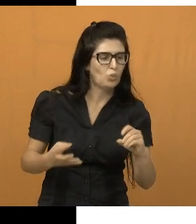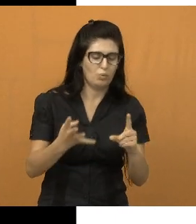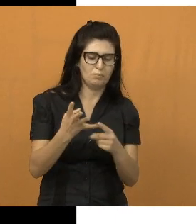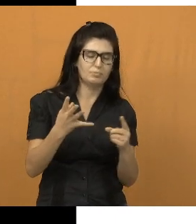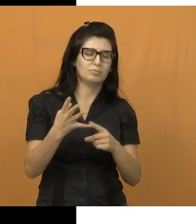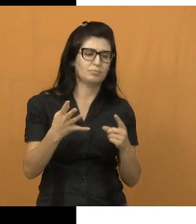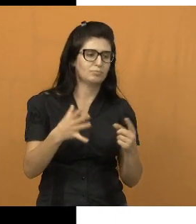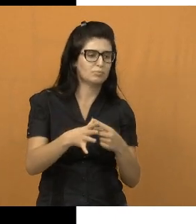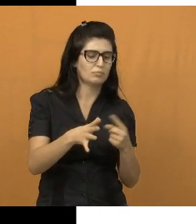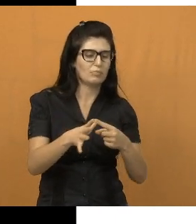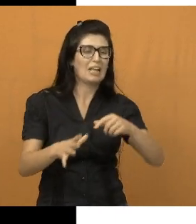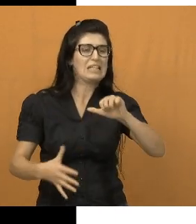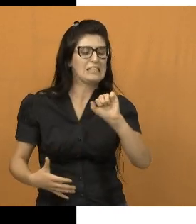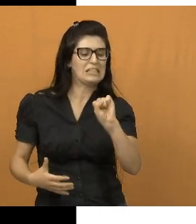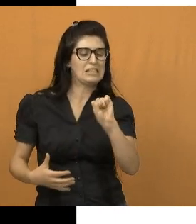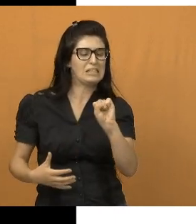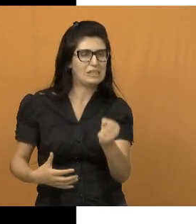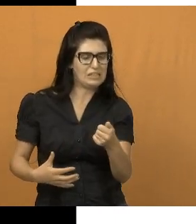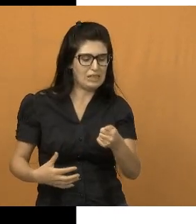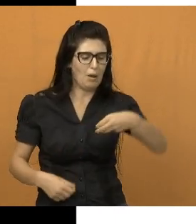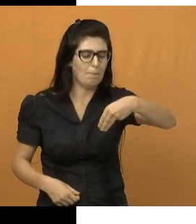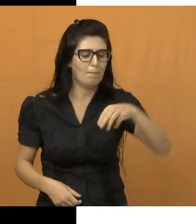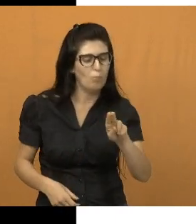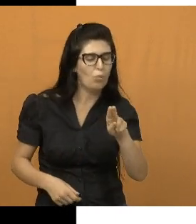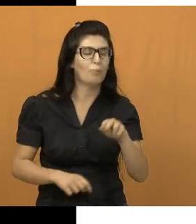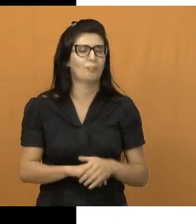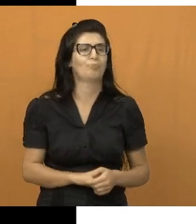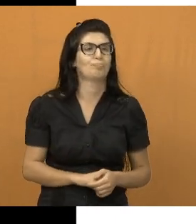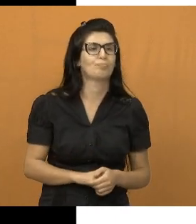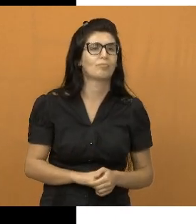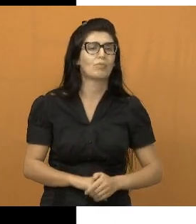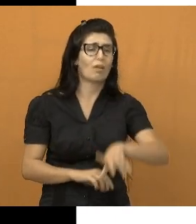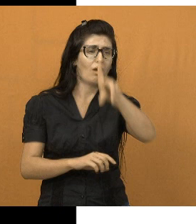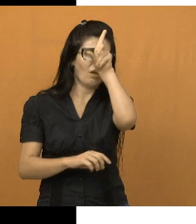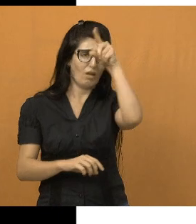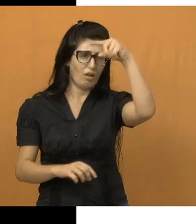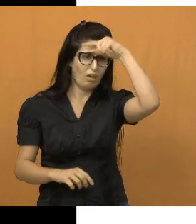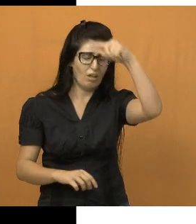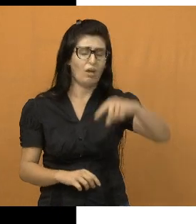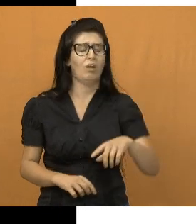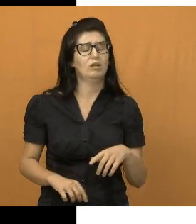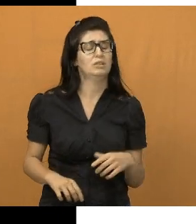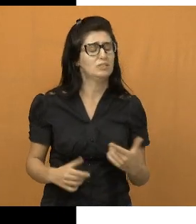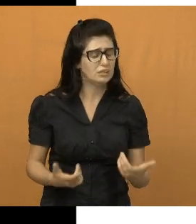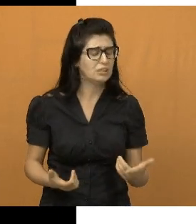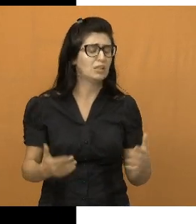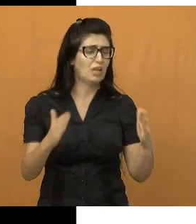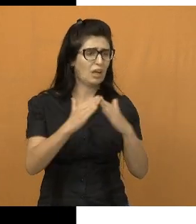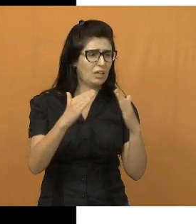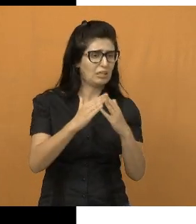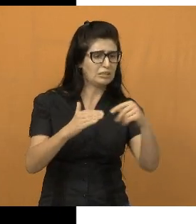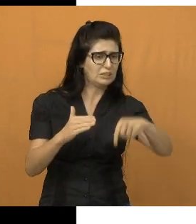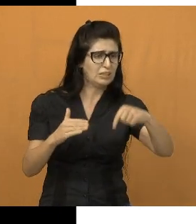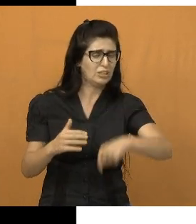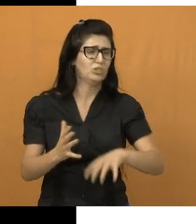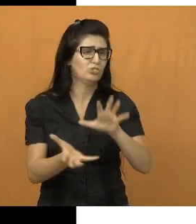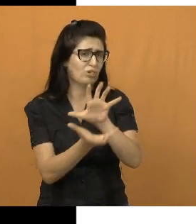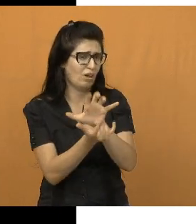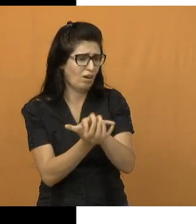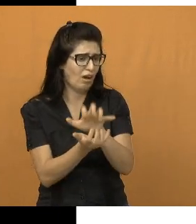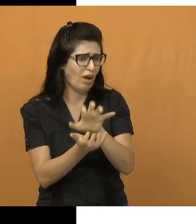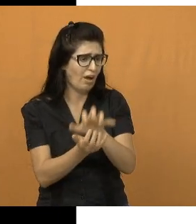SAMU. Na atenção hospitalar, a Santa Casa de Misericórdia nos dá retaguarda